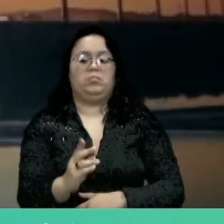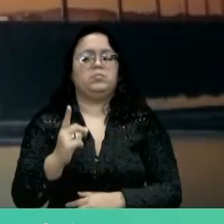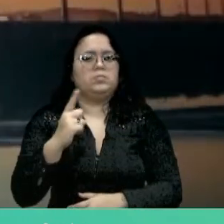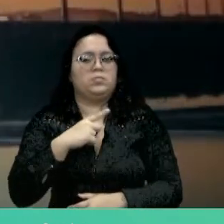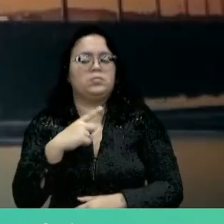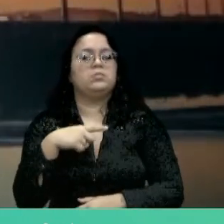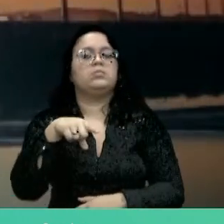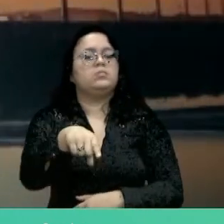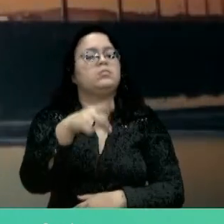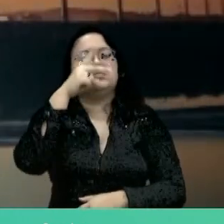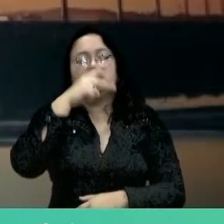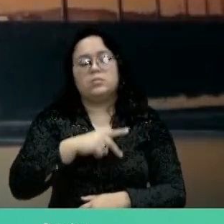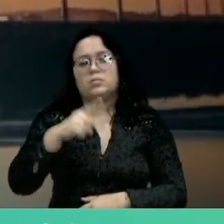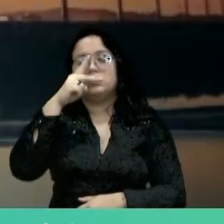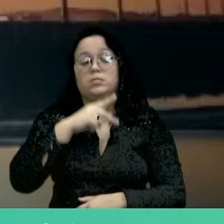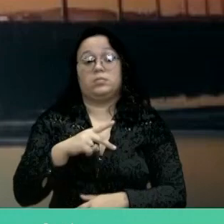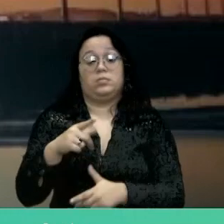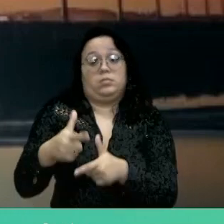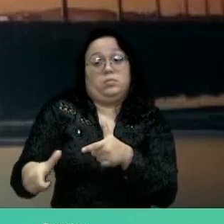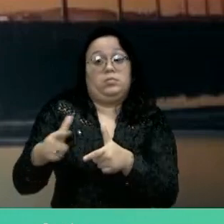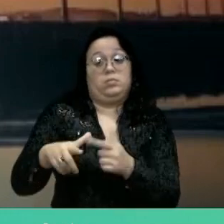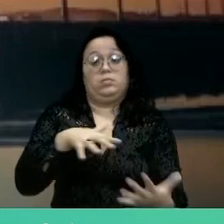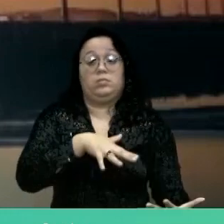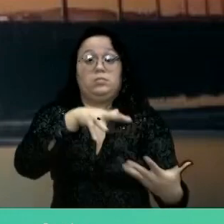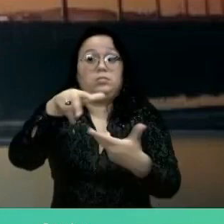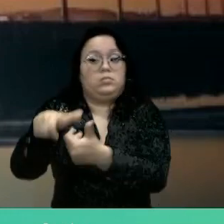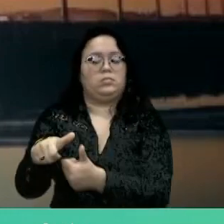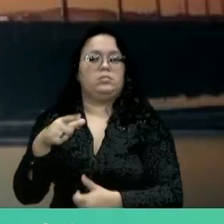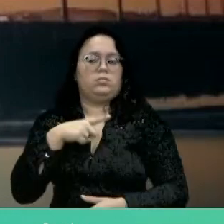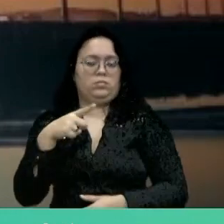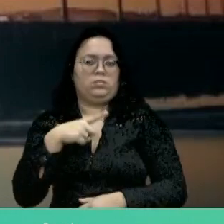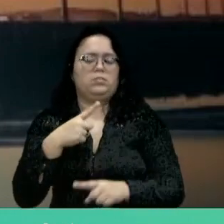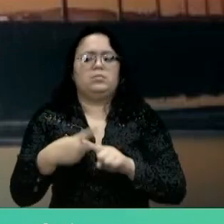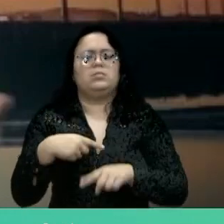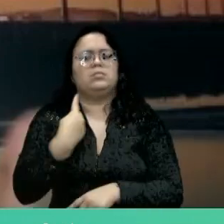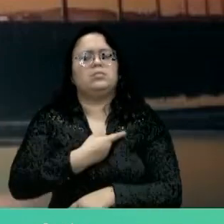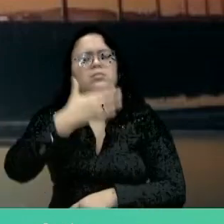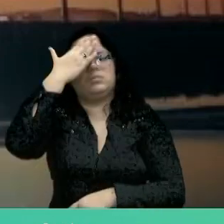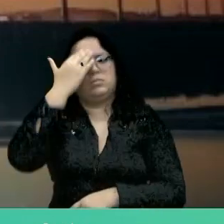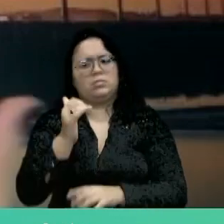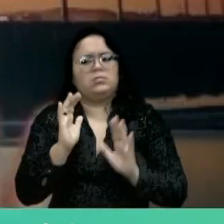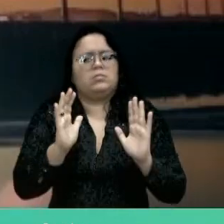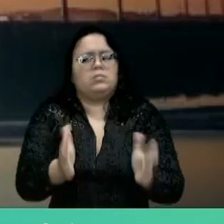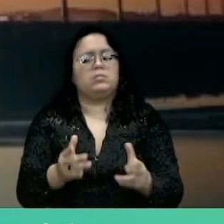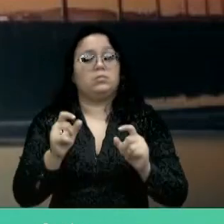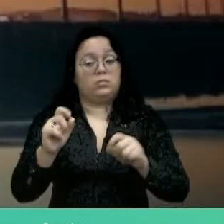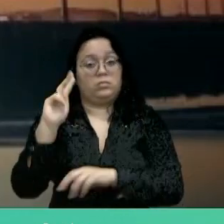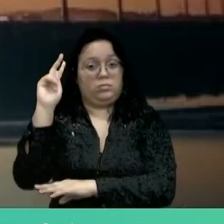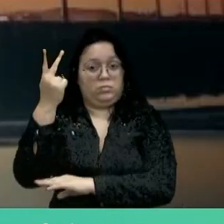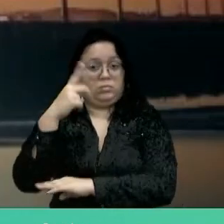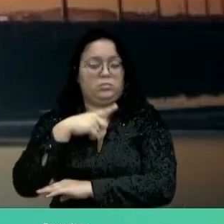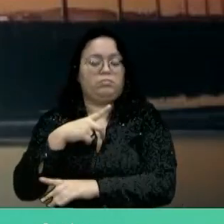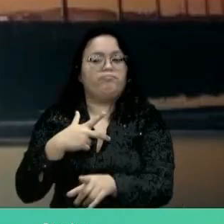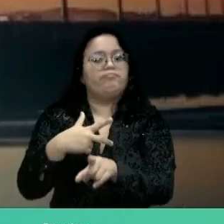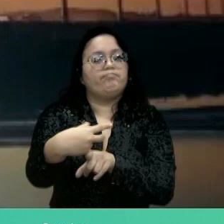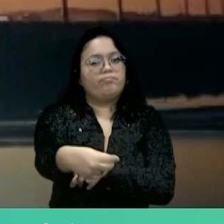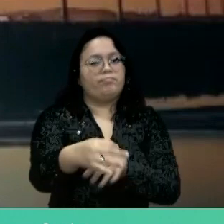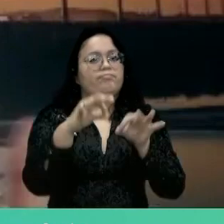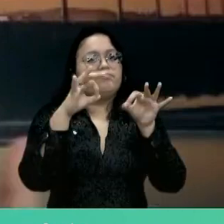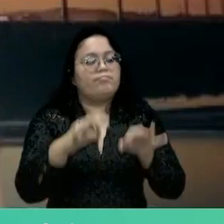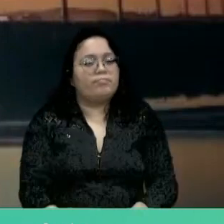os mesmos problemas que o mundo enfrenta. A gente sabe que o hidrogênio ele tem que vencer